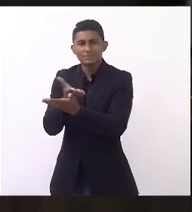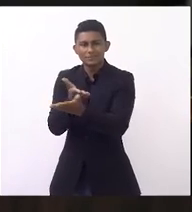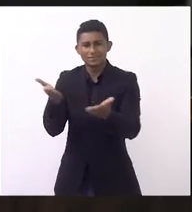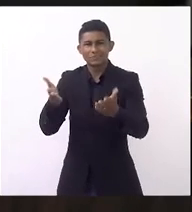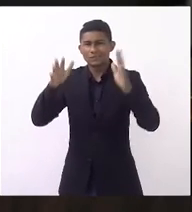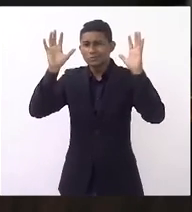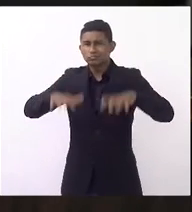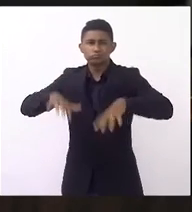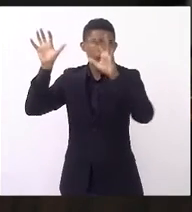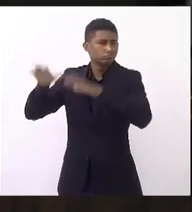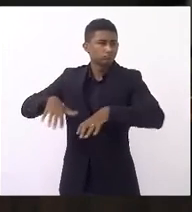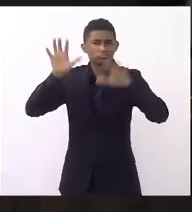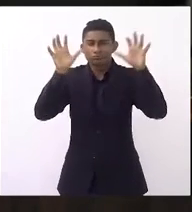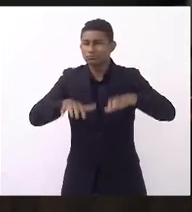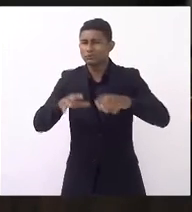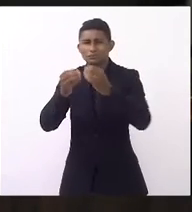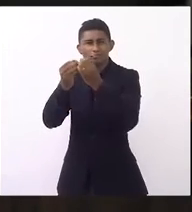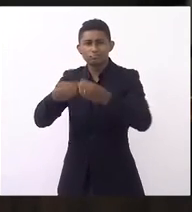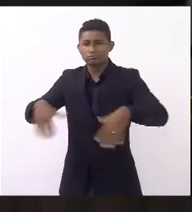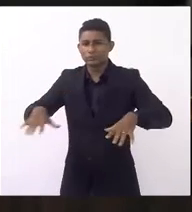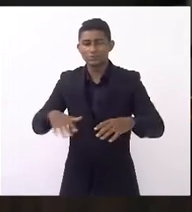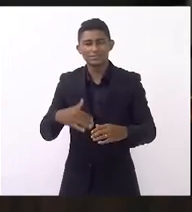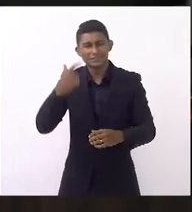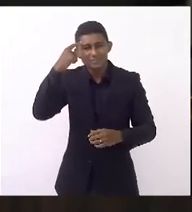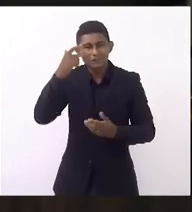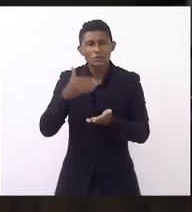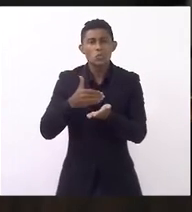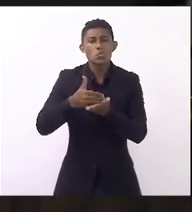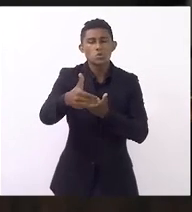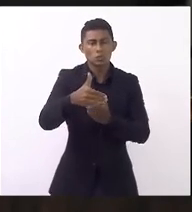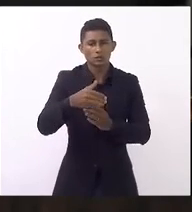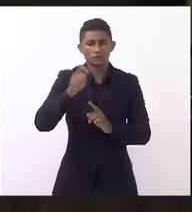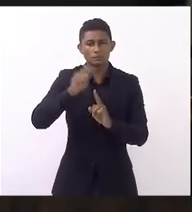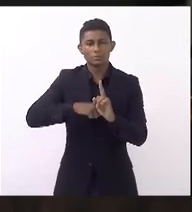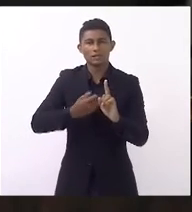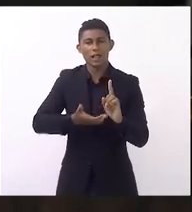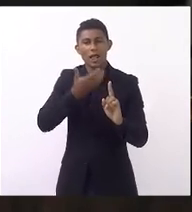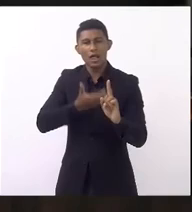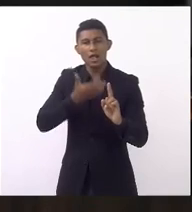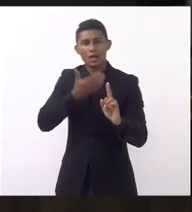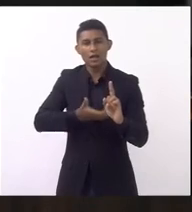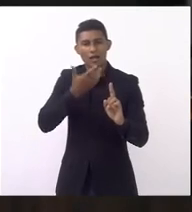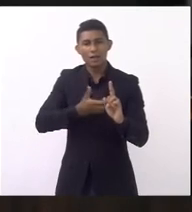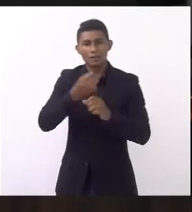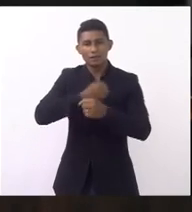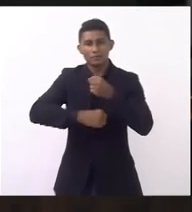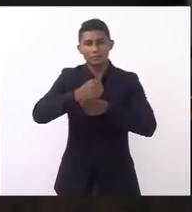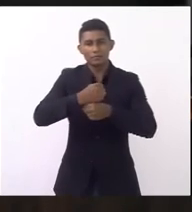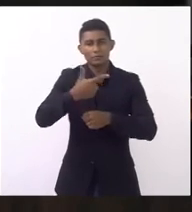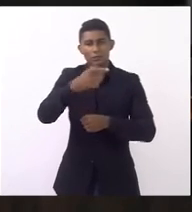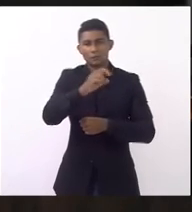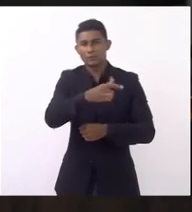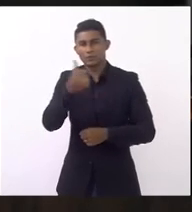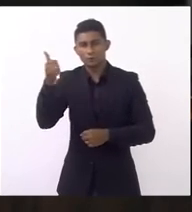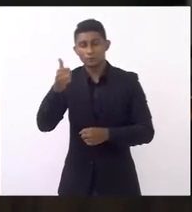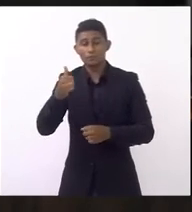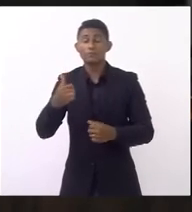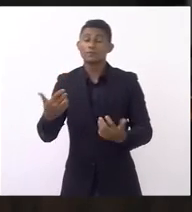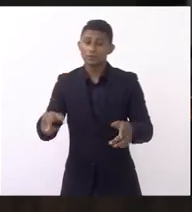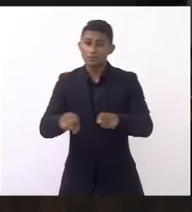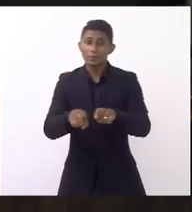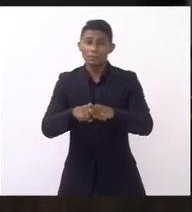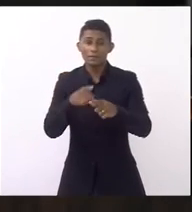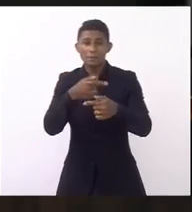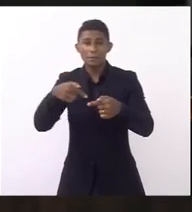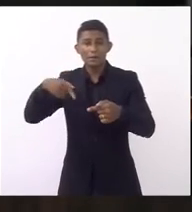nos atormentam desde dezembro de 2021 até o dia da semana passada, com Angra dos Reis,